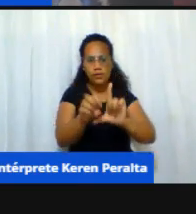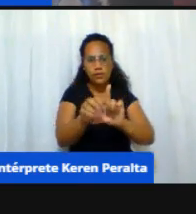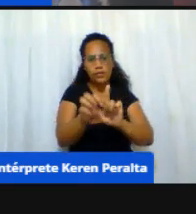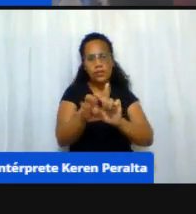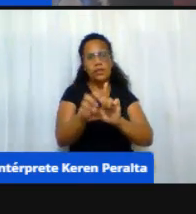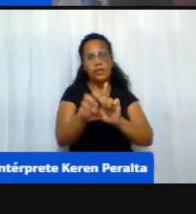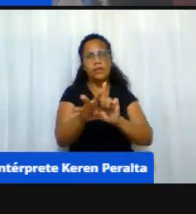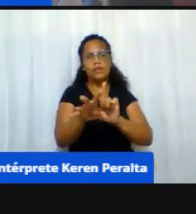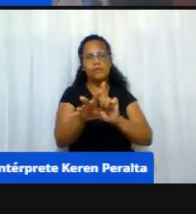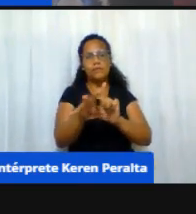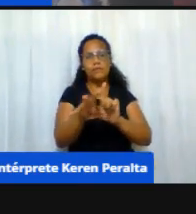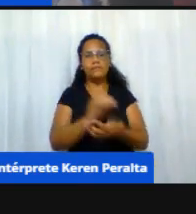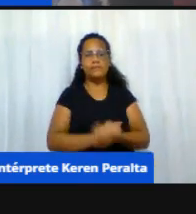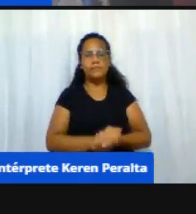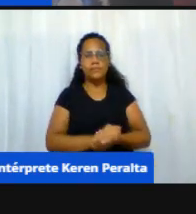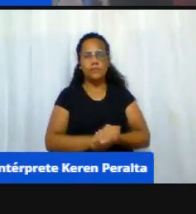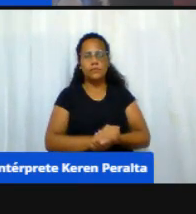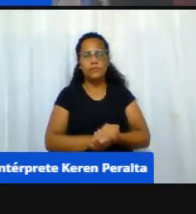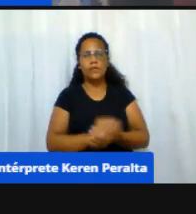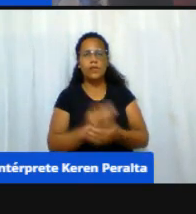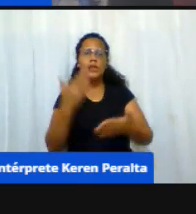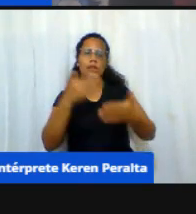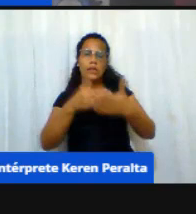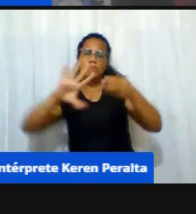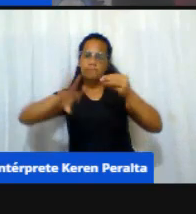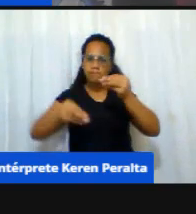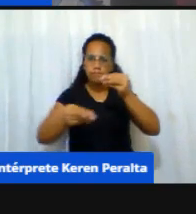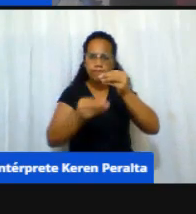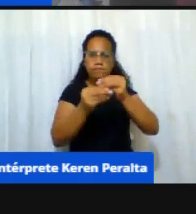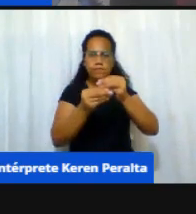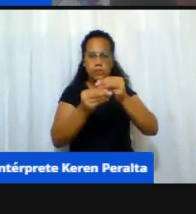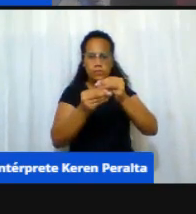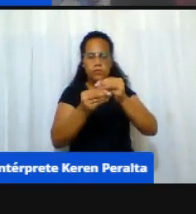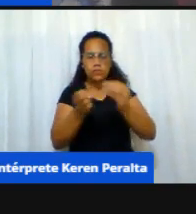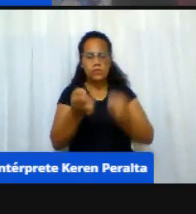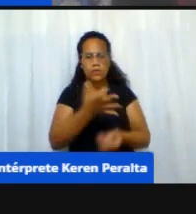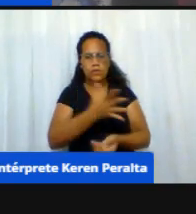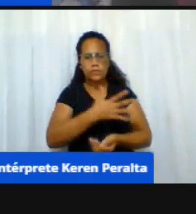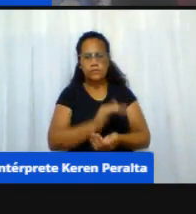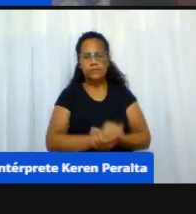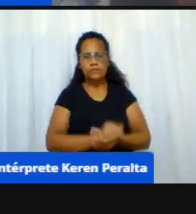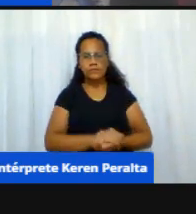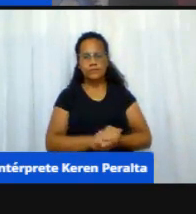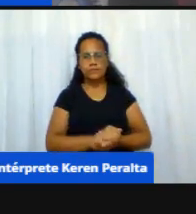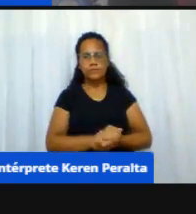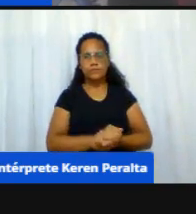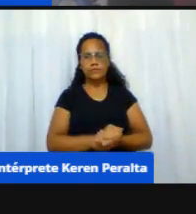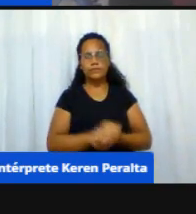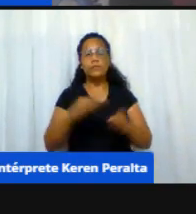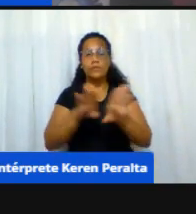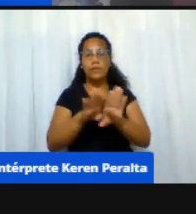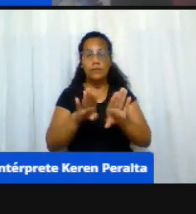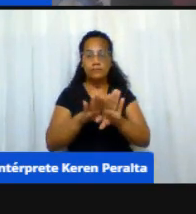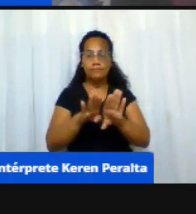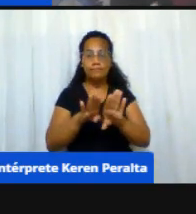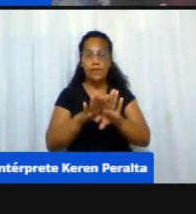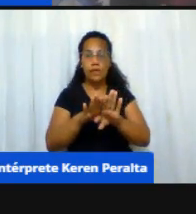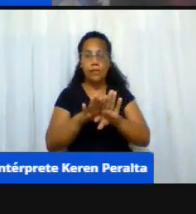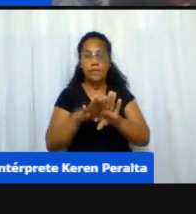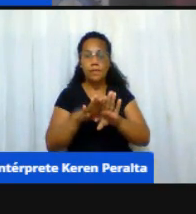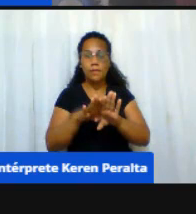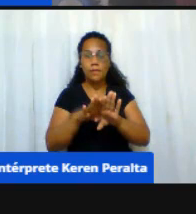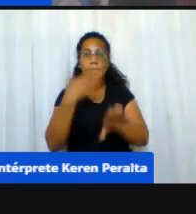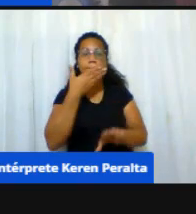vista nosso permanente aprimoramento, seja tanto nas práticas escolares quanto nos estabelecimentos